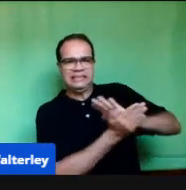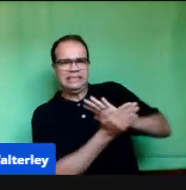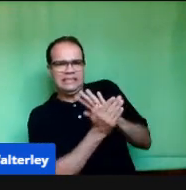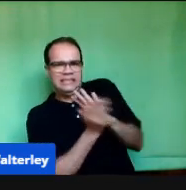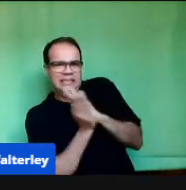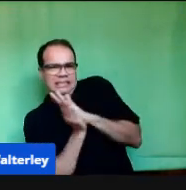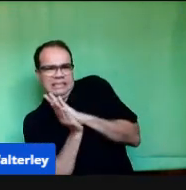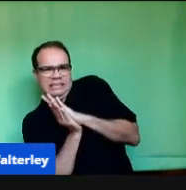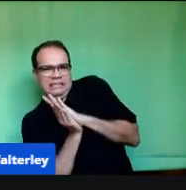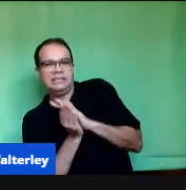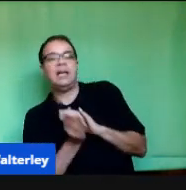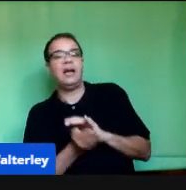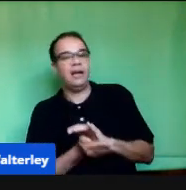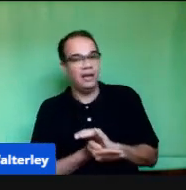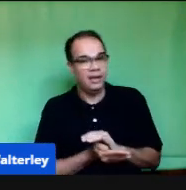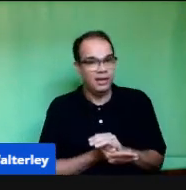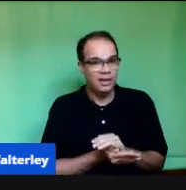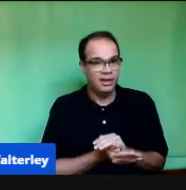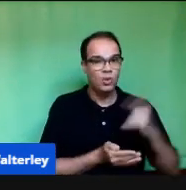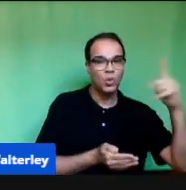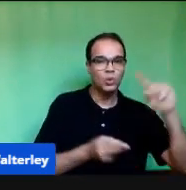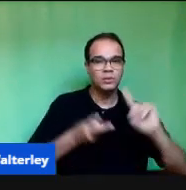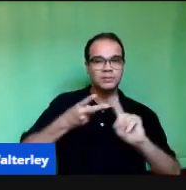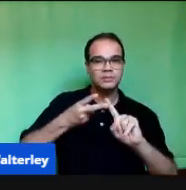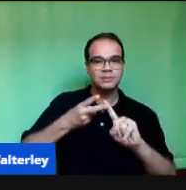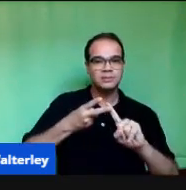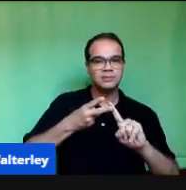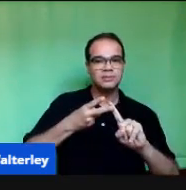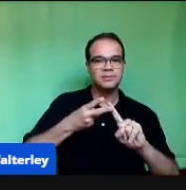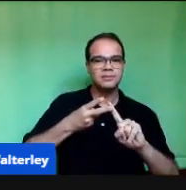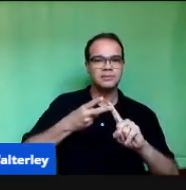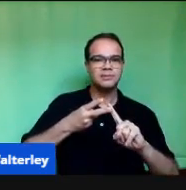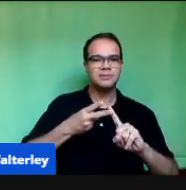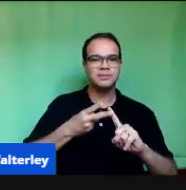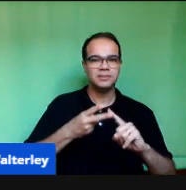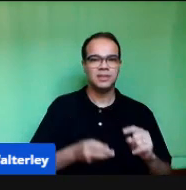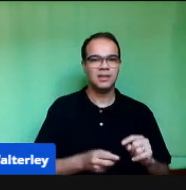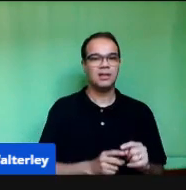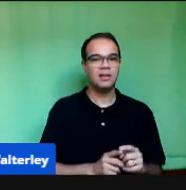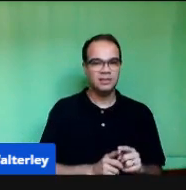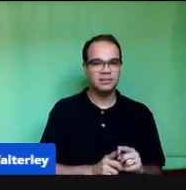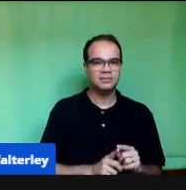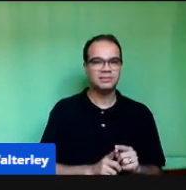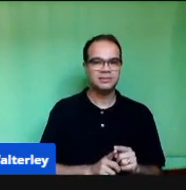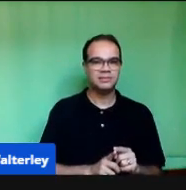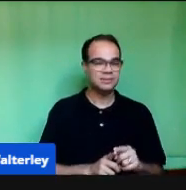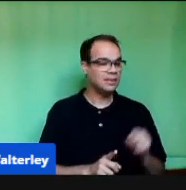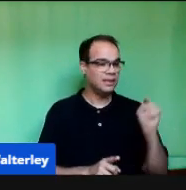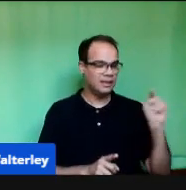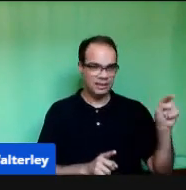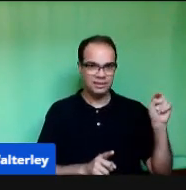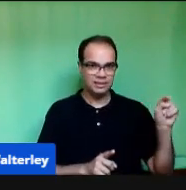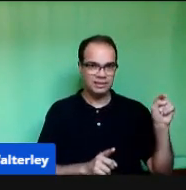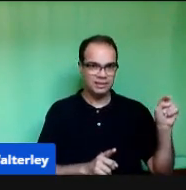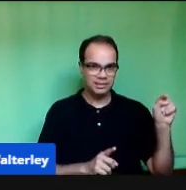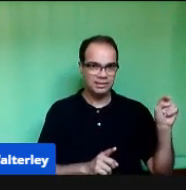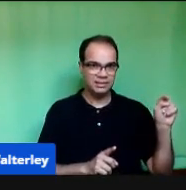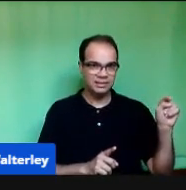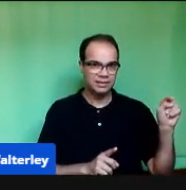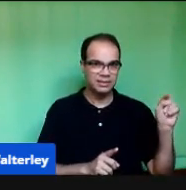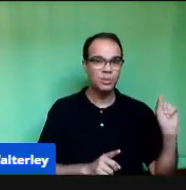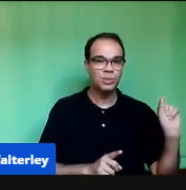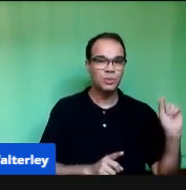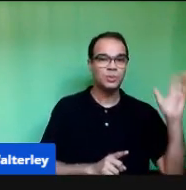outra situação comum é ouvir xingamentos e sofrer agressões. São rotinas, gente. É uma rotina